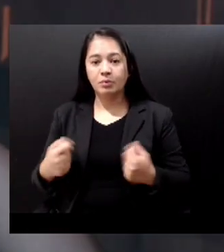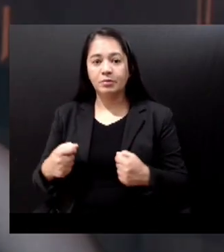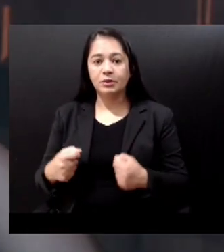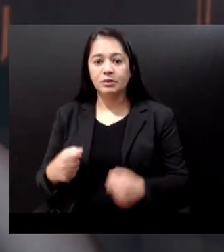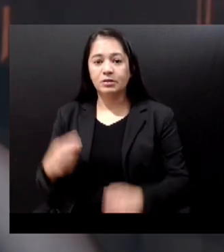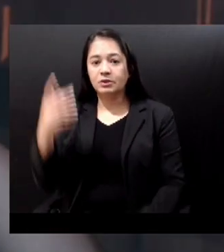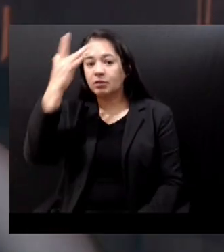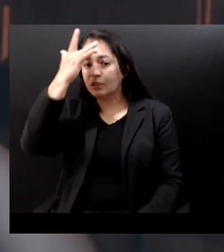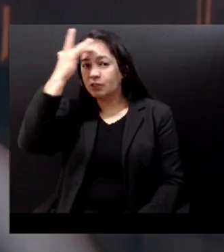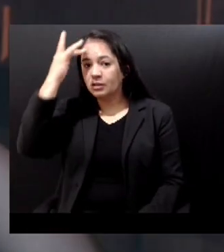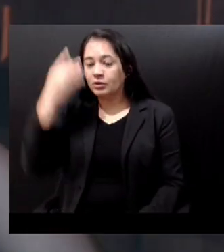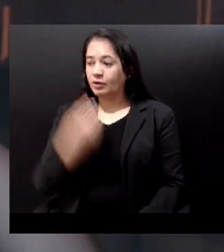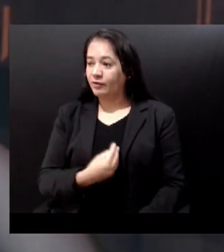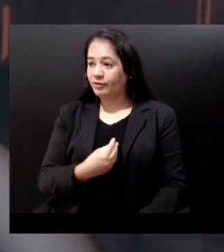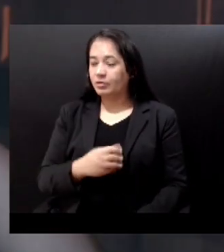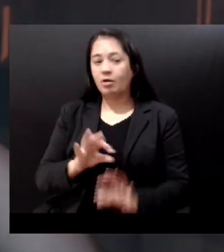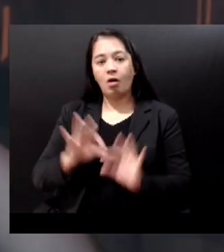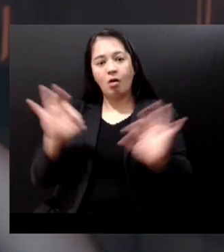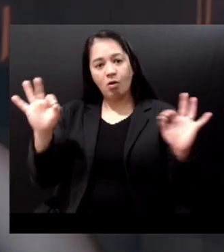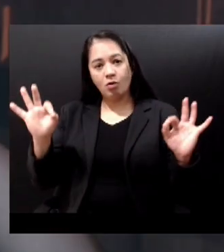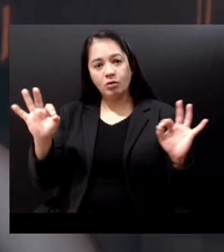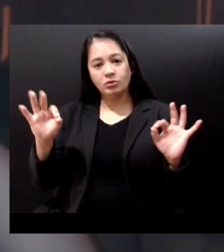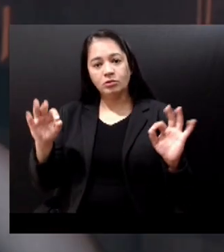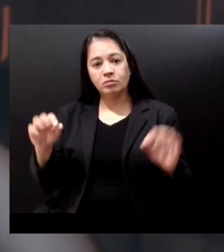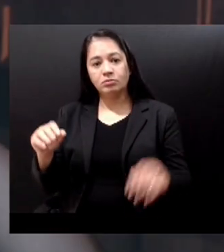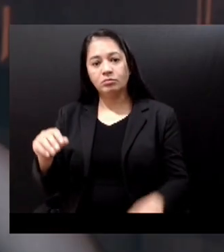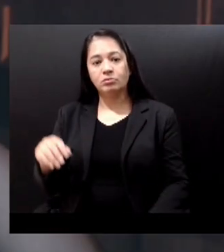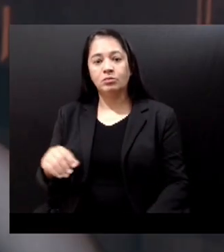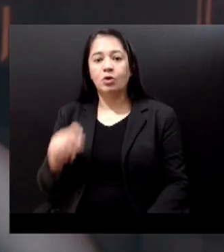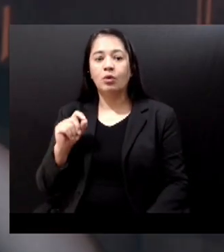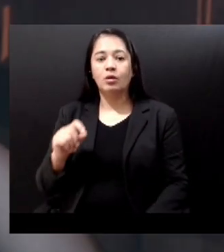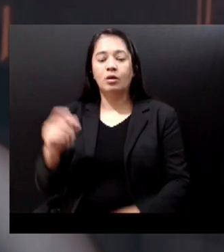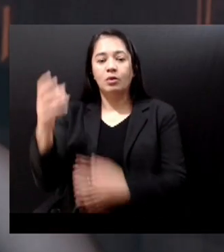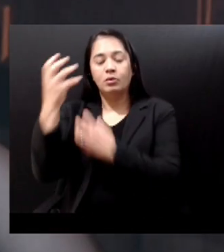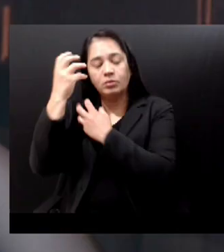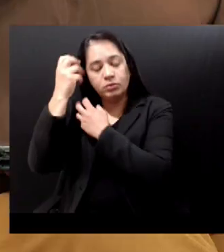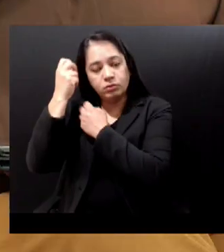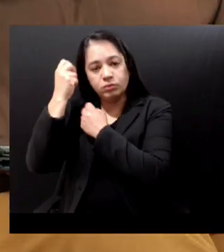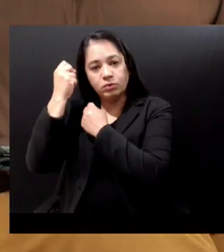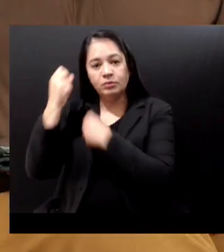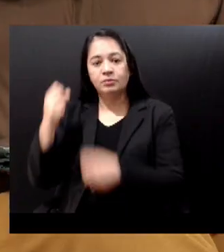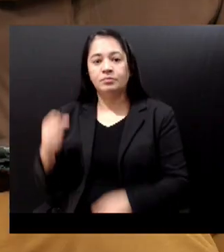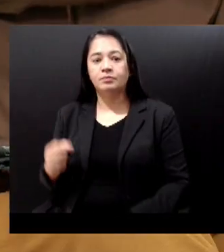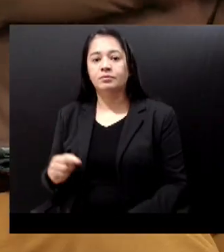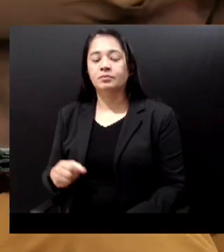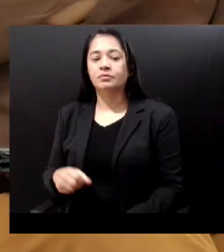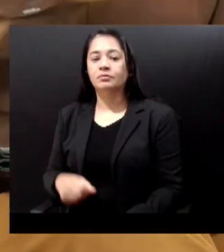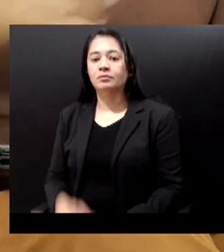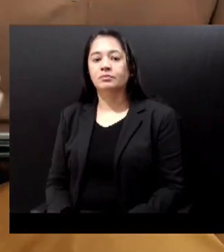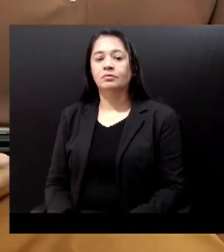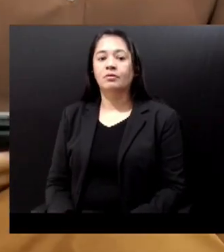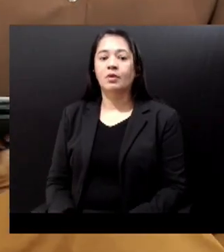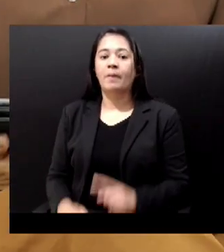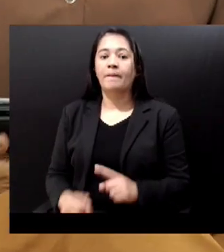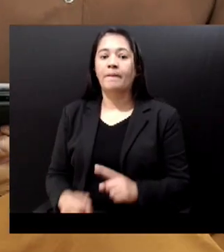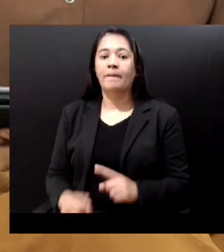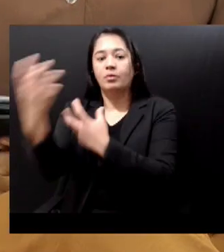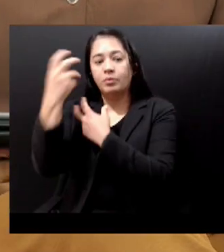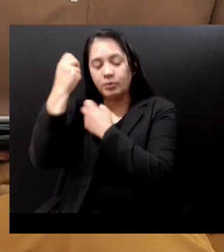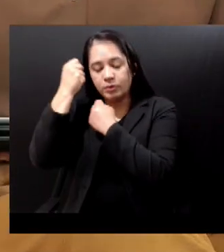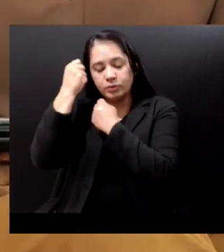estejam funcionando bem, e uma delas é o sono, Uhum. que inclusive tem uma função de processar